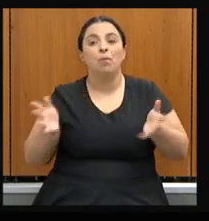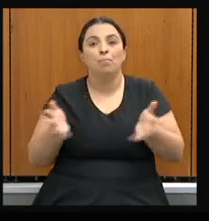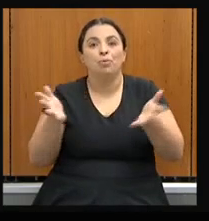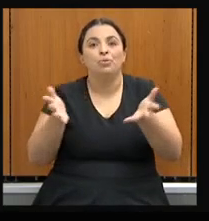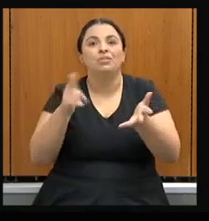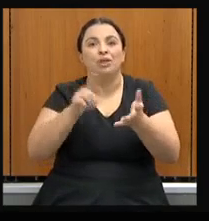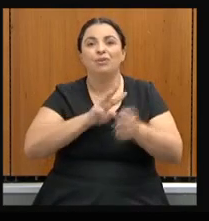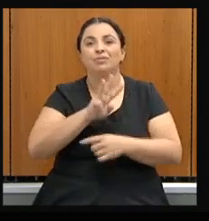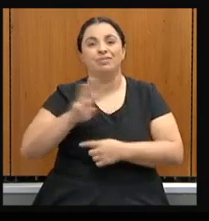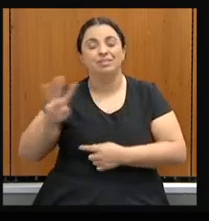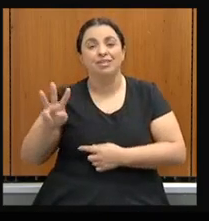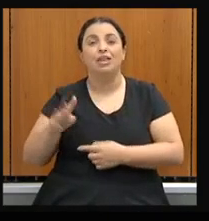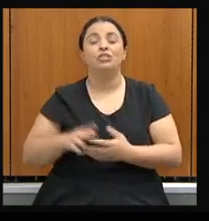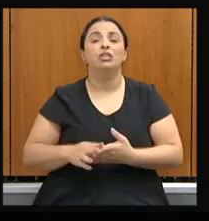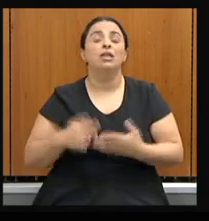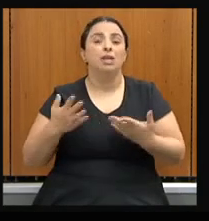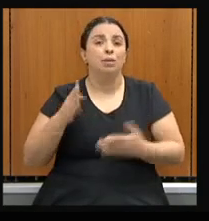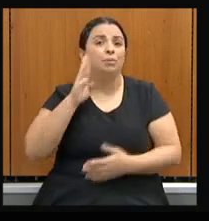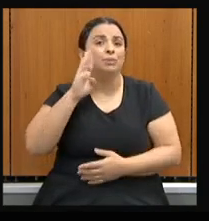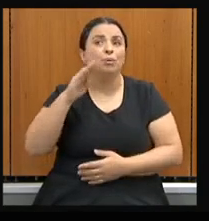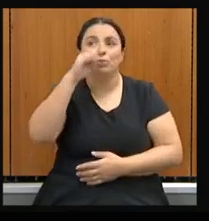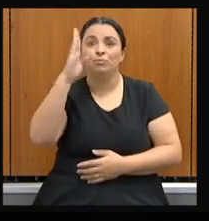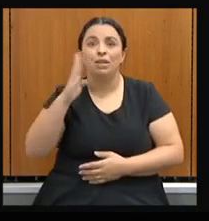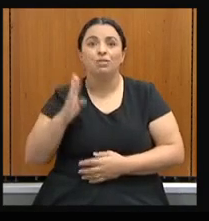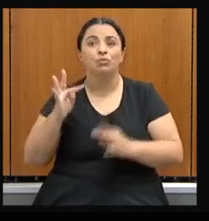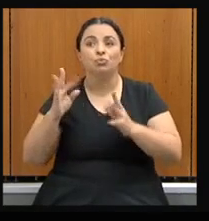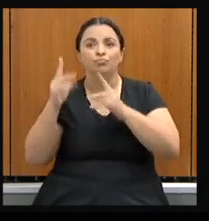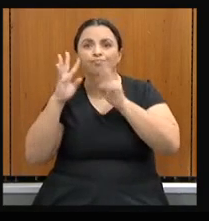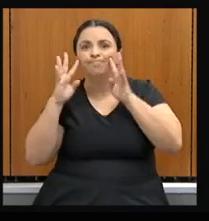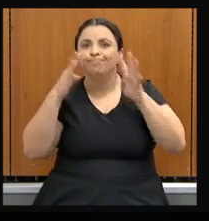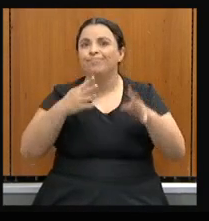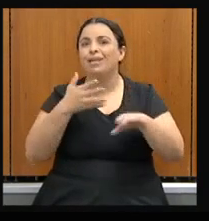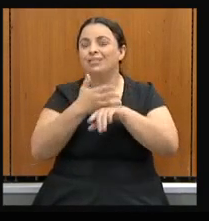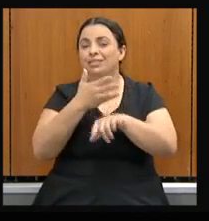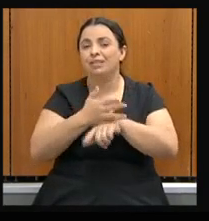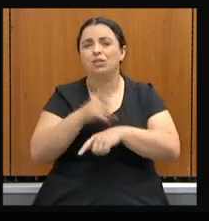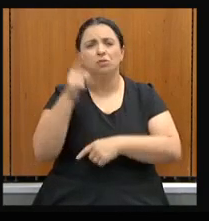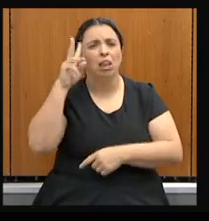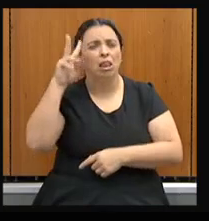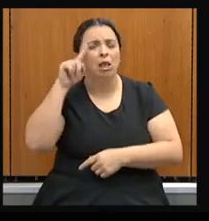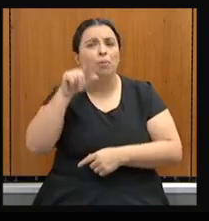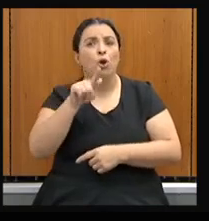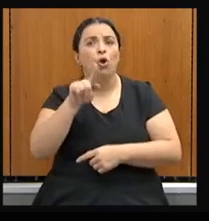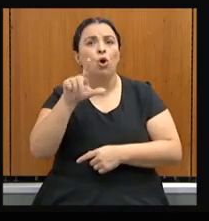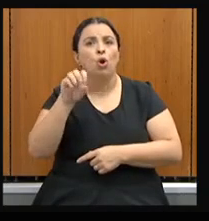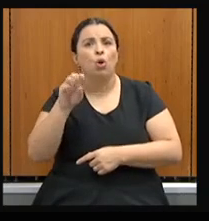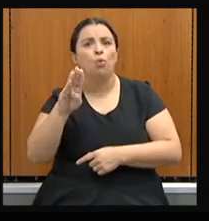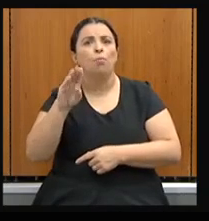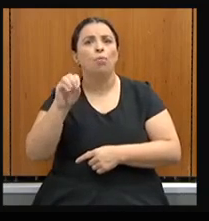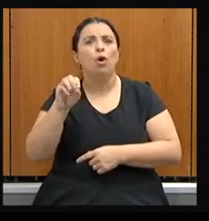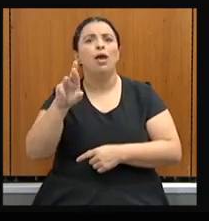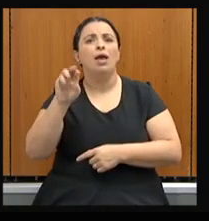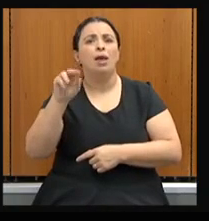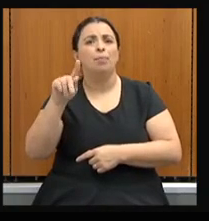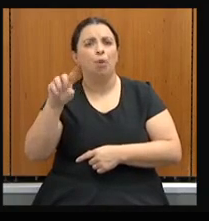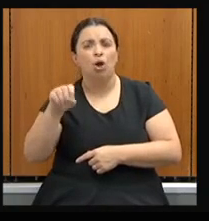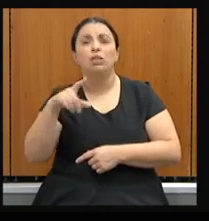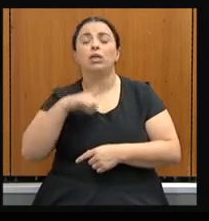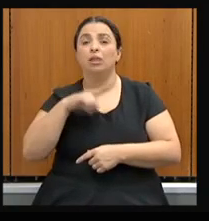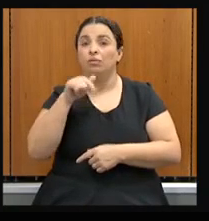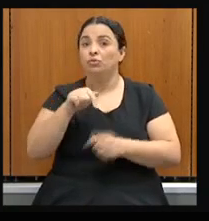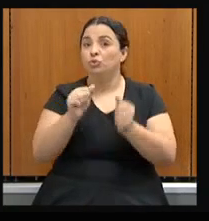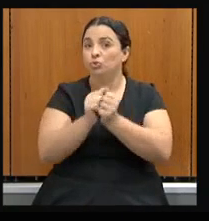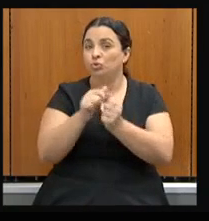sobretudo o Brasil Vista de Cima e não sei se vocês lembram do Globo Repórter que entra no pacote, naquele dia que nós fizemos o Globo